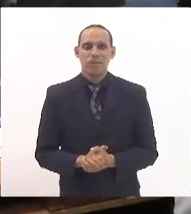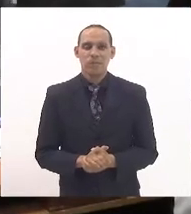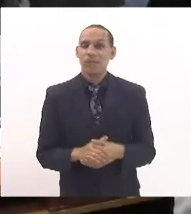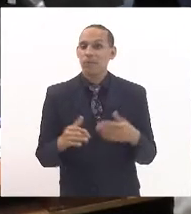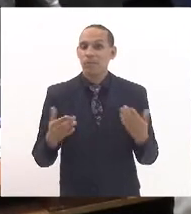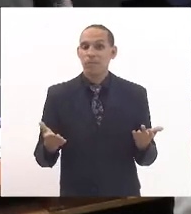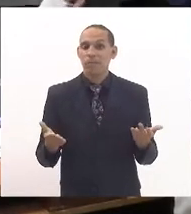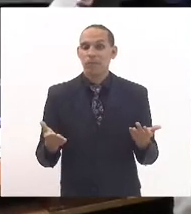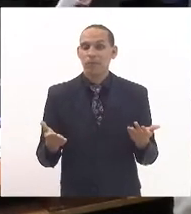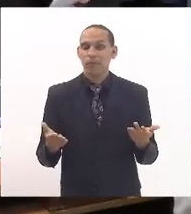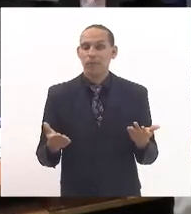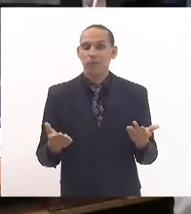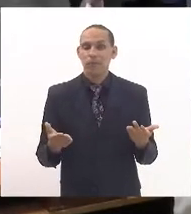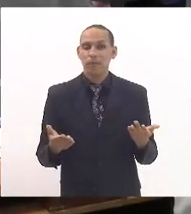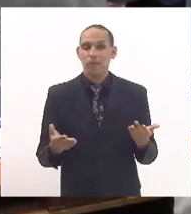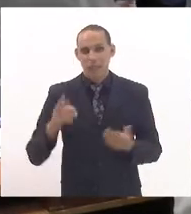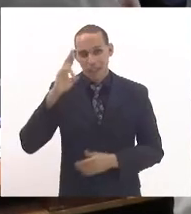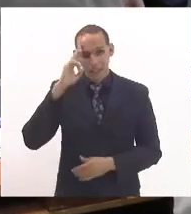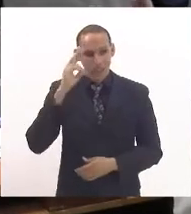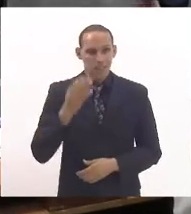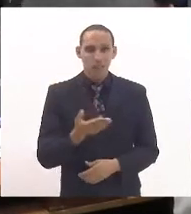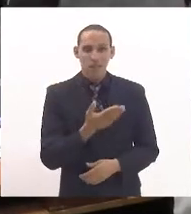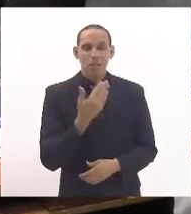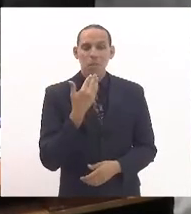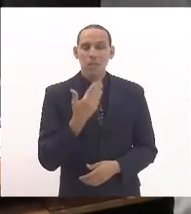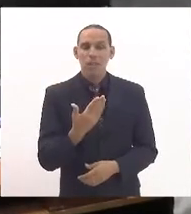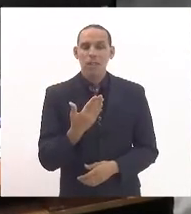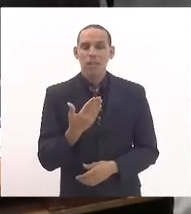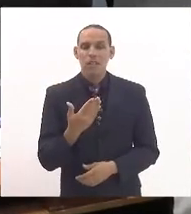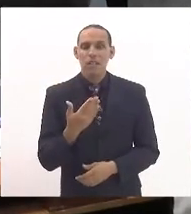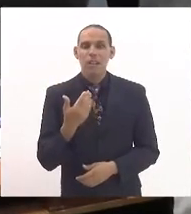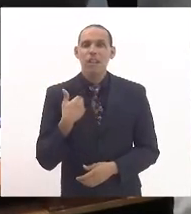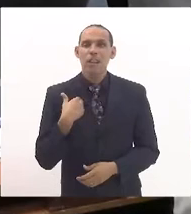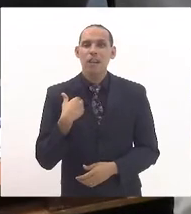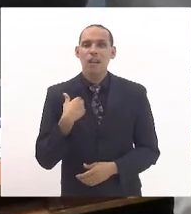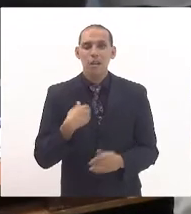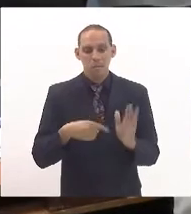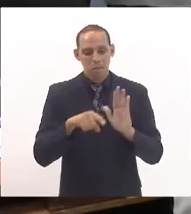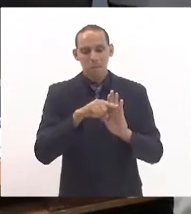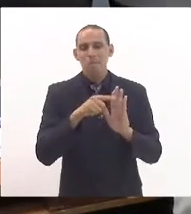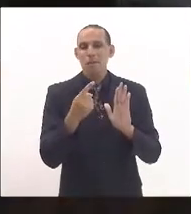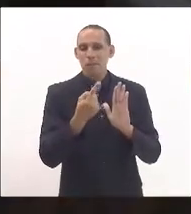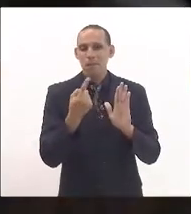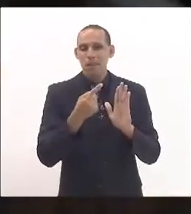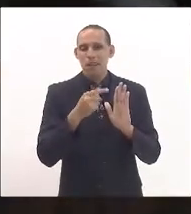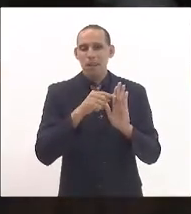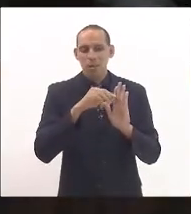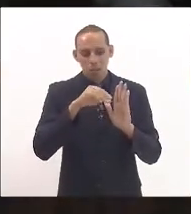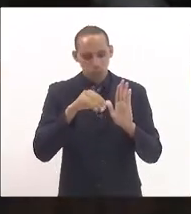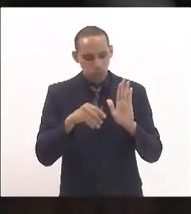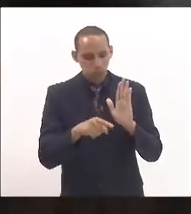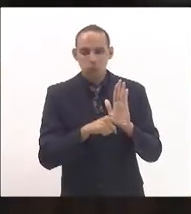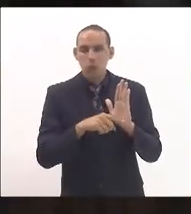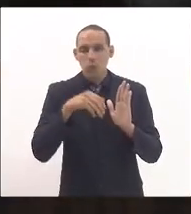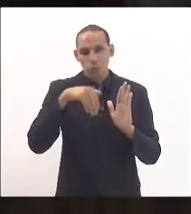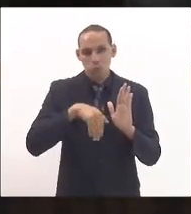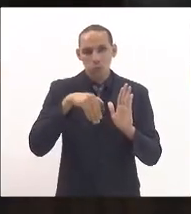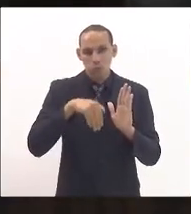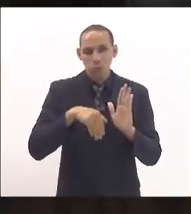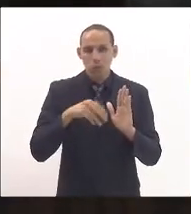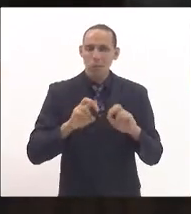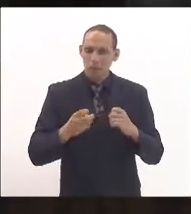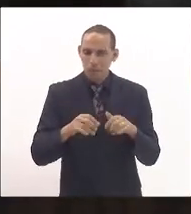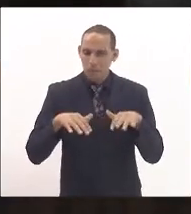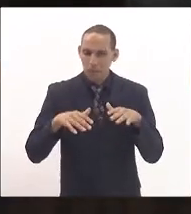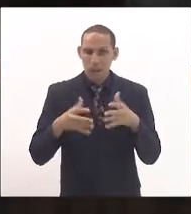Então, eu vou, a pedido do líder, eu vou sobrestar o primeiro da pauta, ele virá como o último, com autorização do plenário.